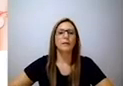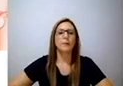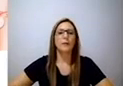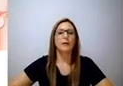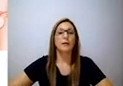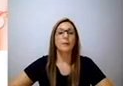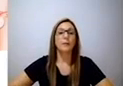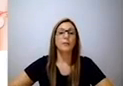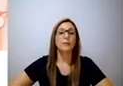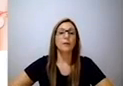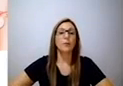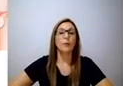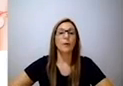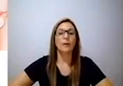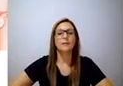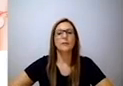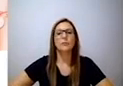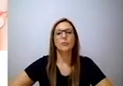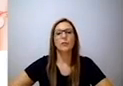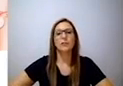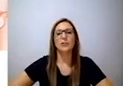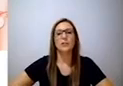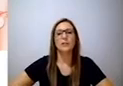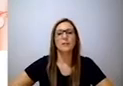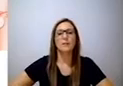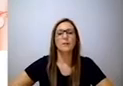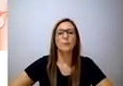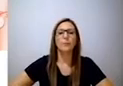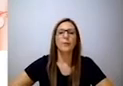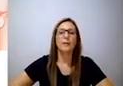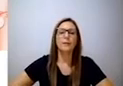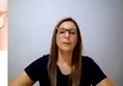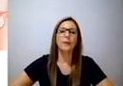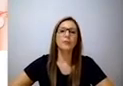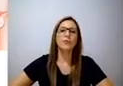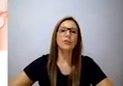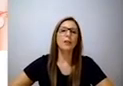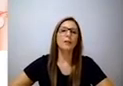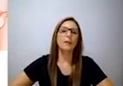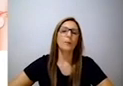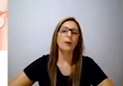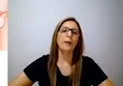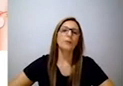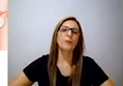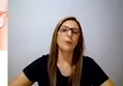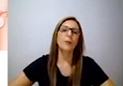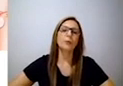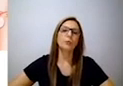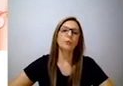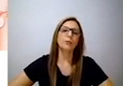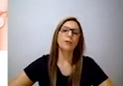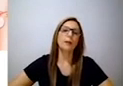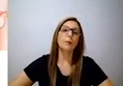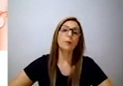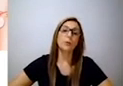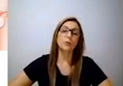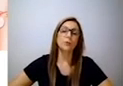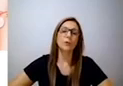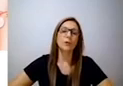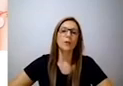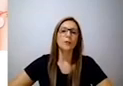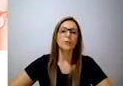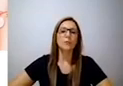infectada pela clamídia trachomatis durante a gestação está mais sujeita a partos prematuros e a